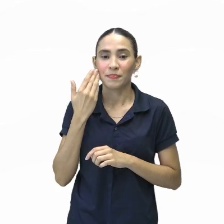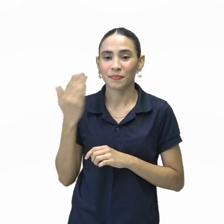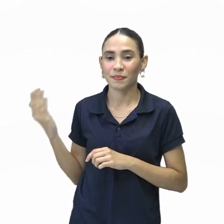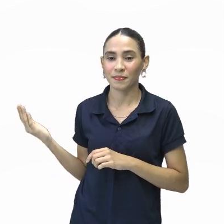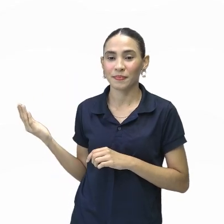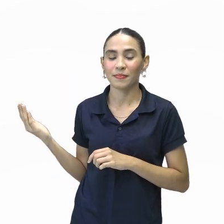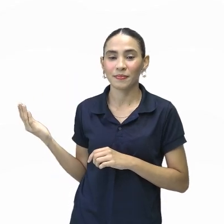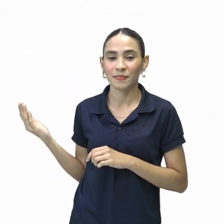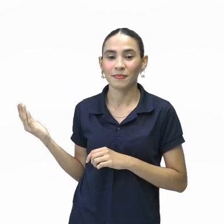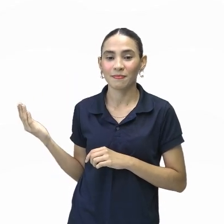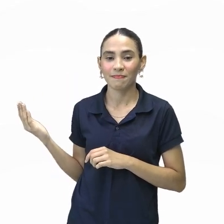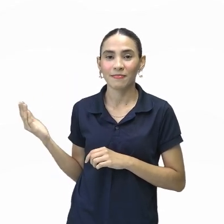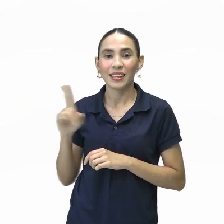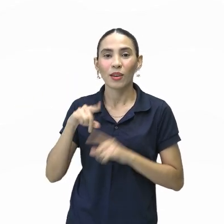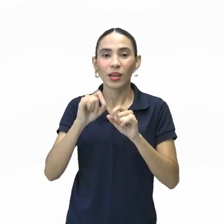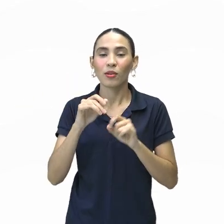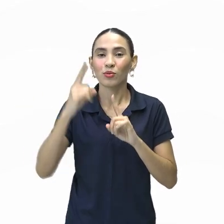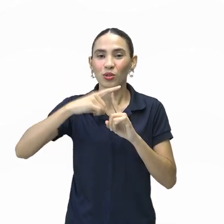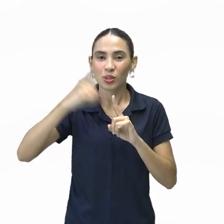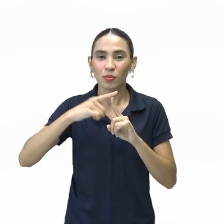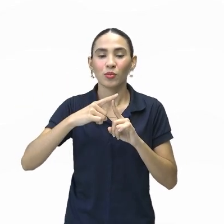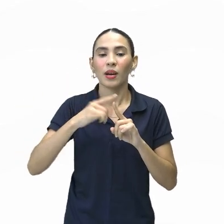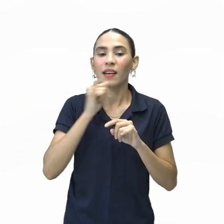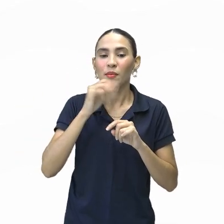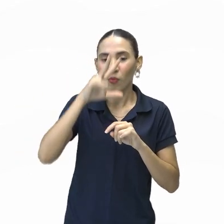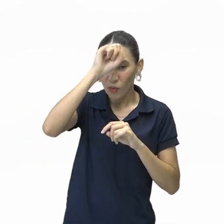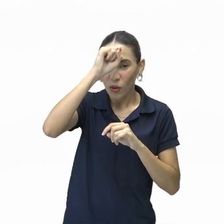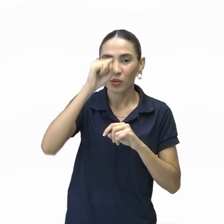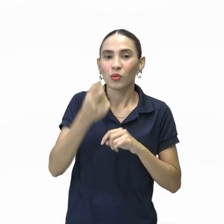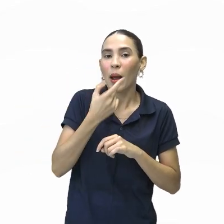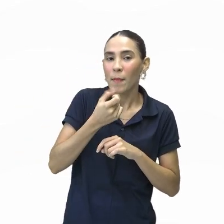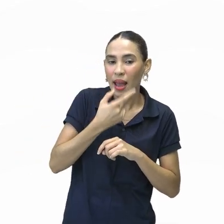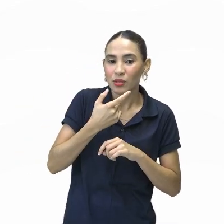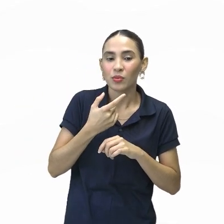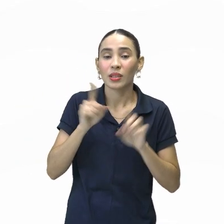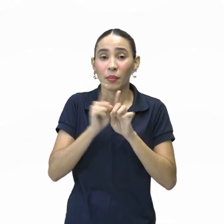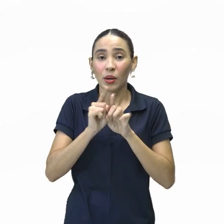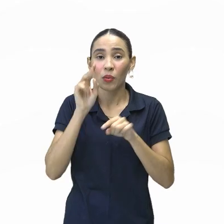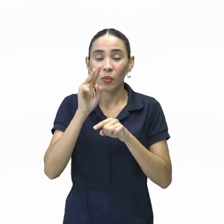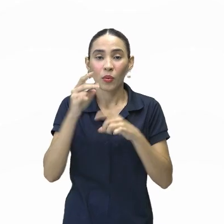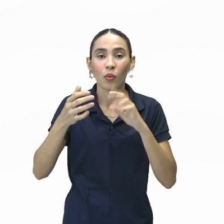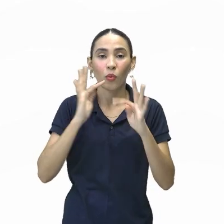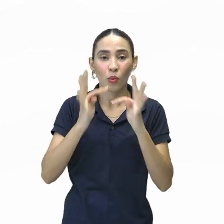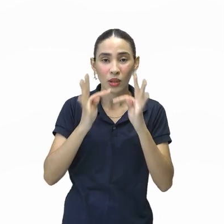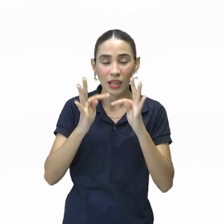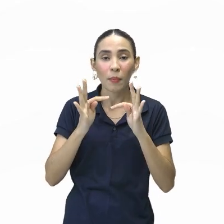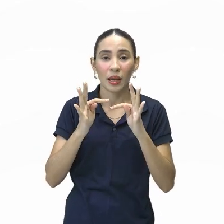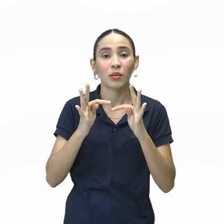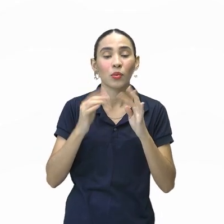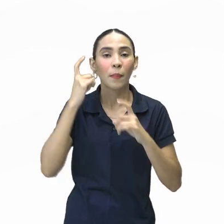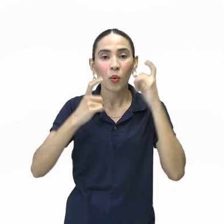cefalosporinas, que é uma condição aí da resistência a esse antibiótico, o tratamento pode ser preocupante,